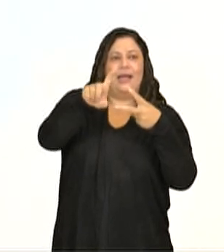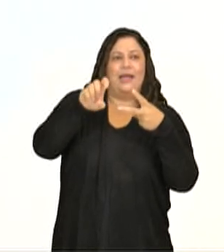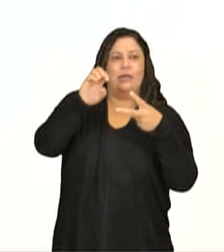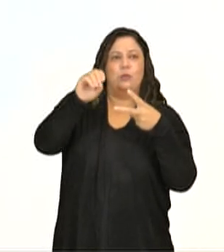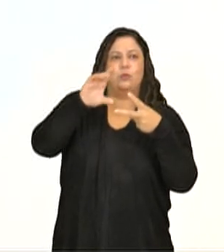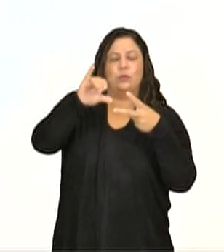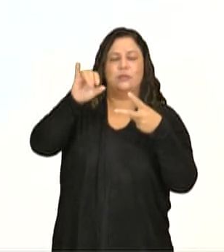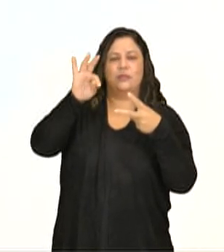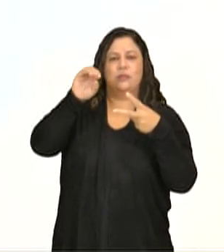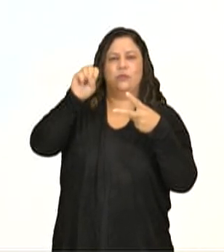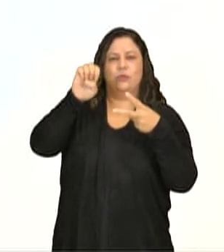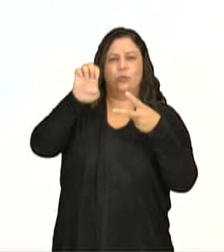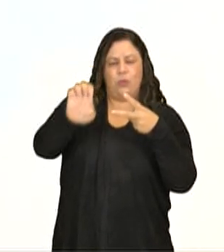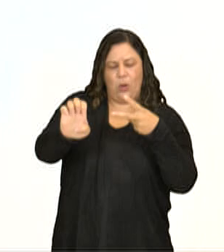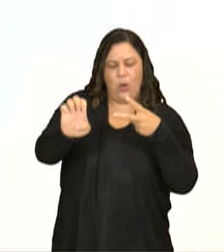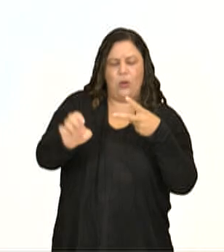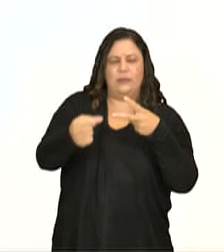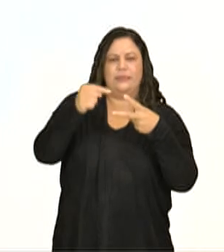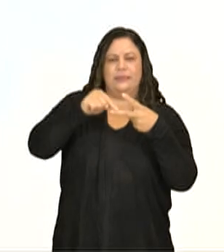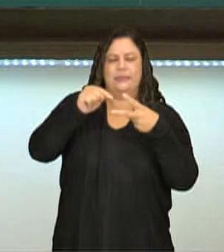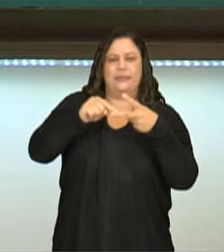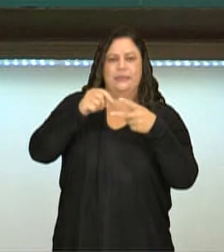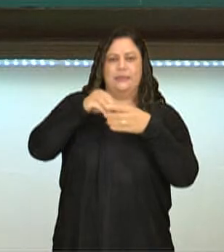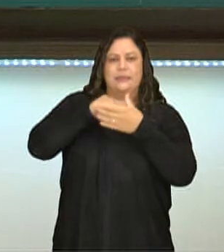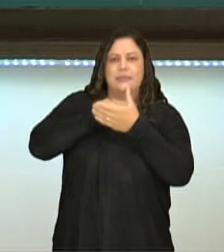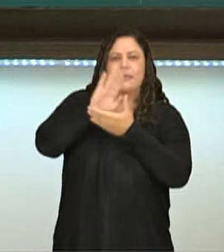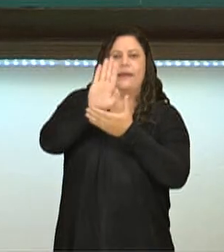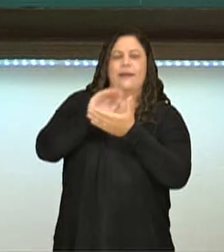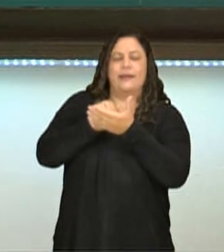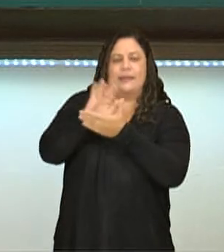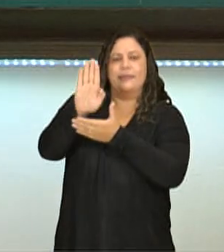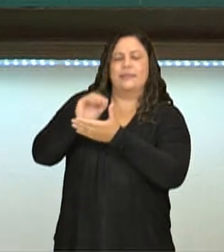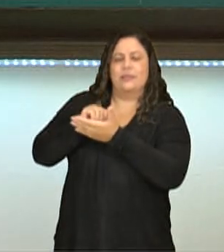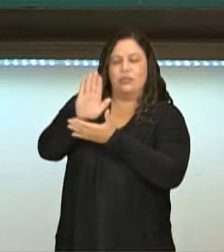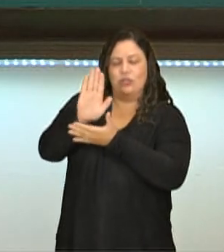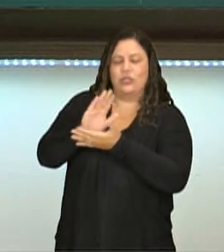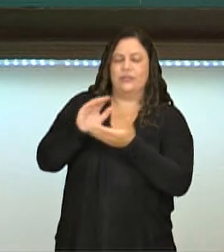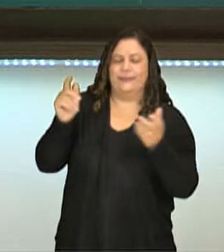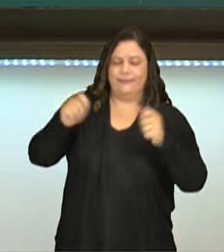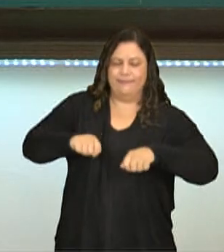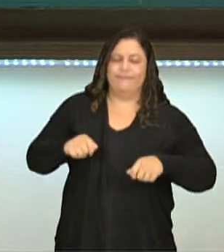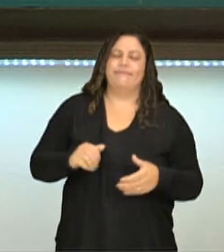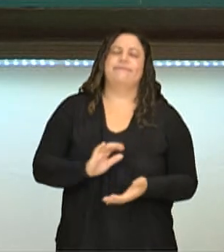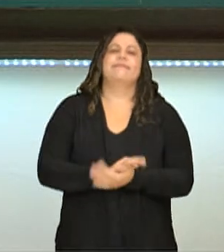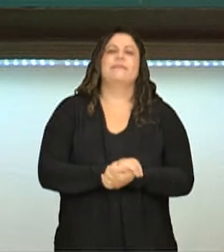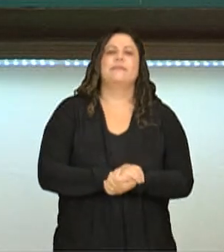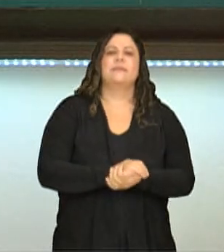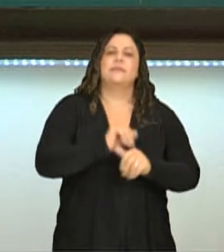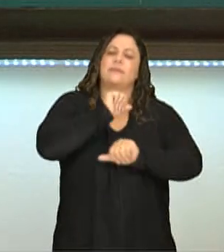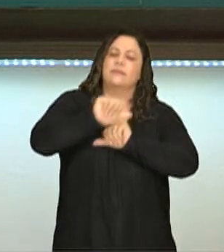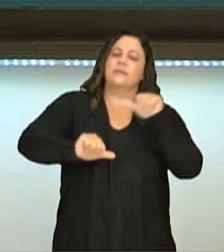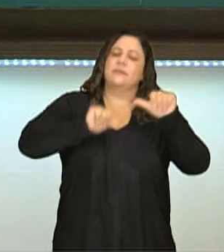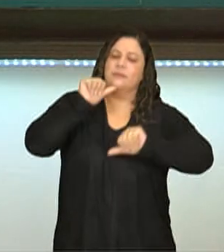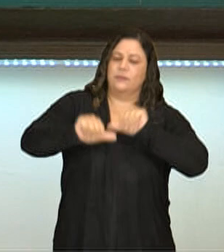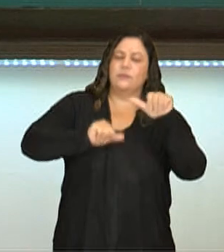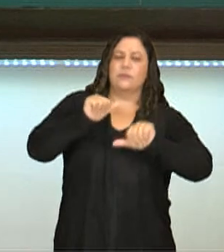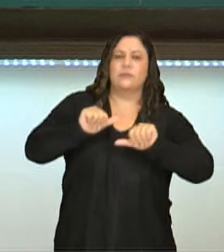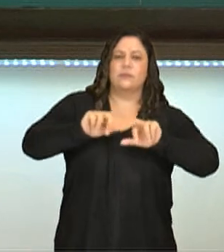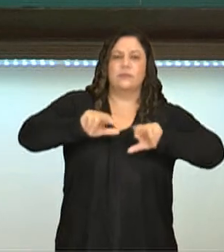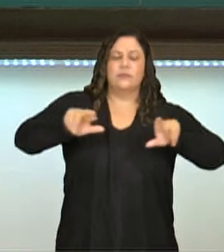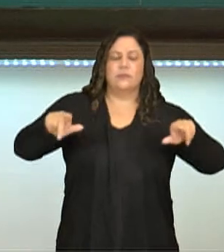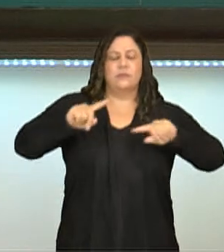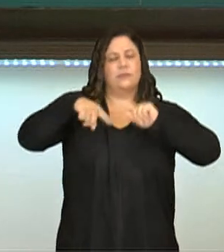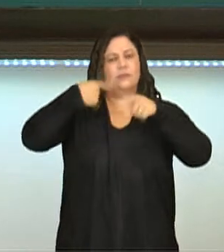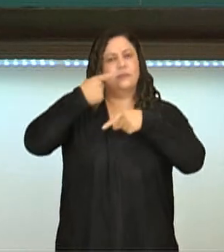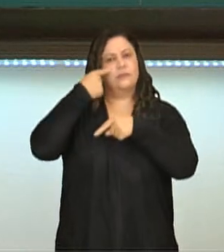fazer com que a célula expulse alguma substância, ok? Ela vai transformar, vai formar vesículas, a gente já vai